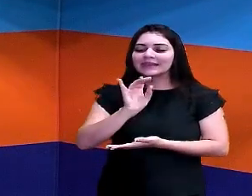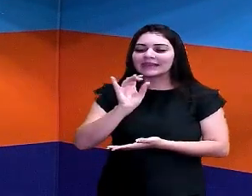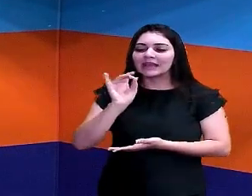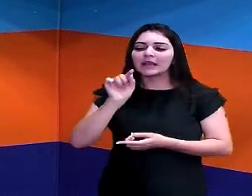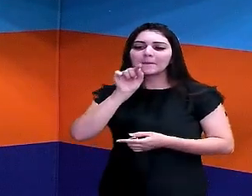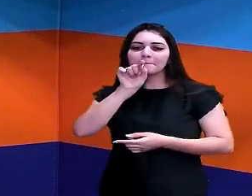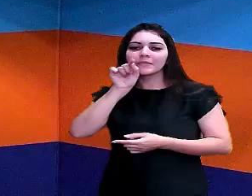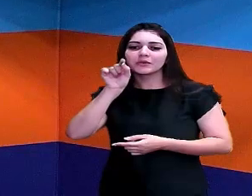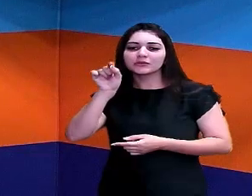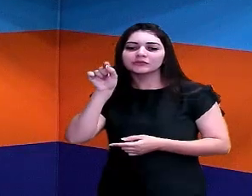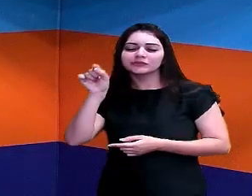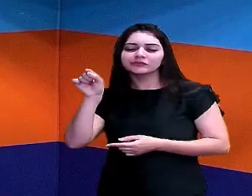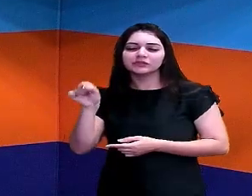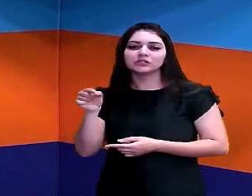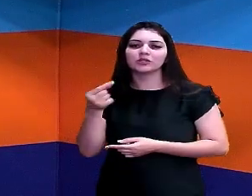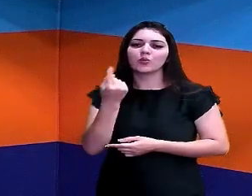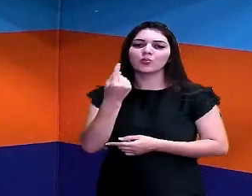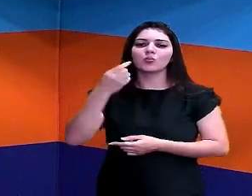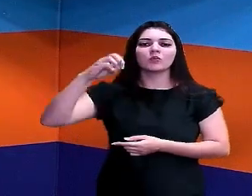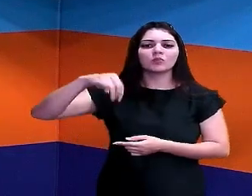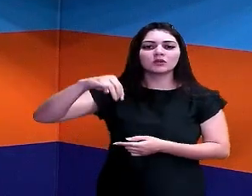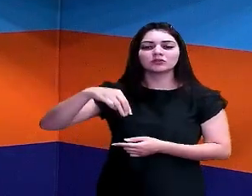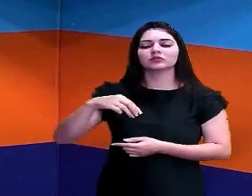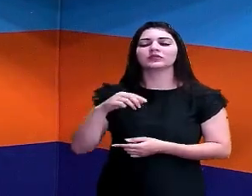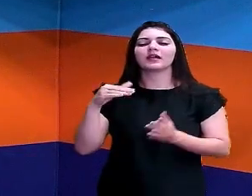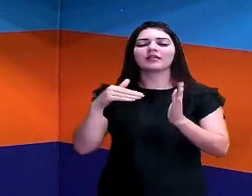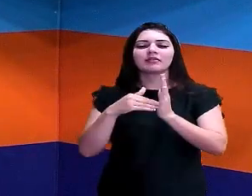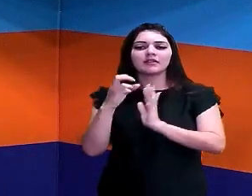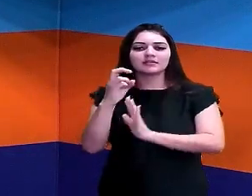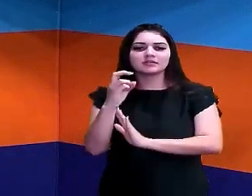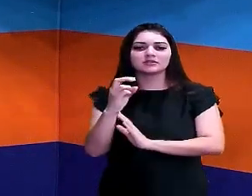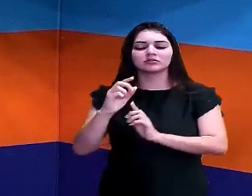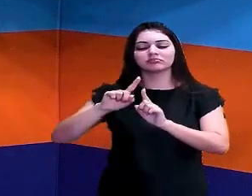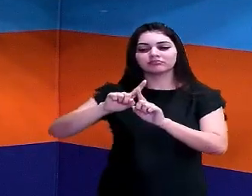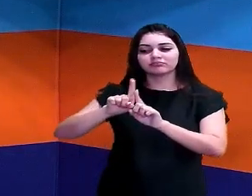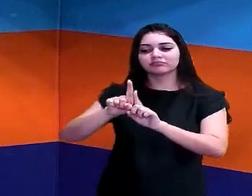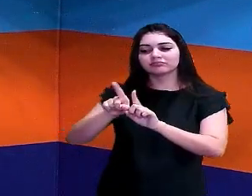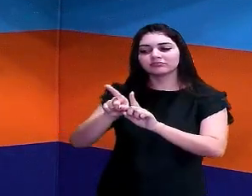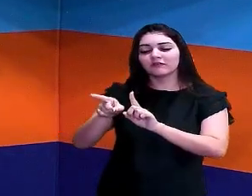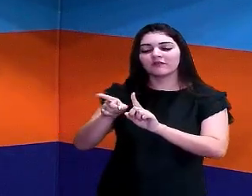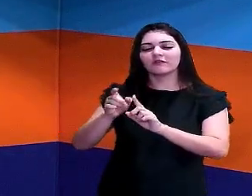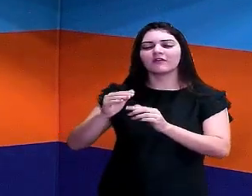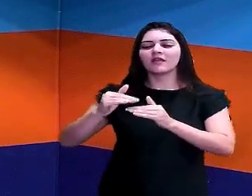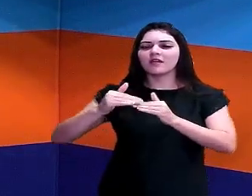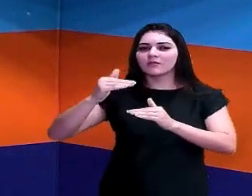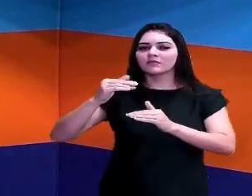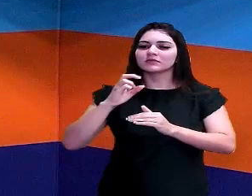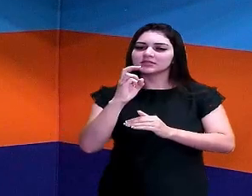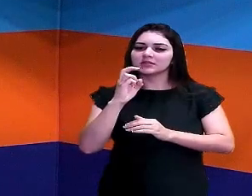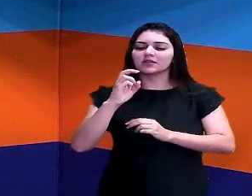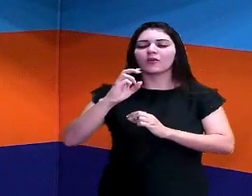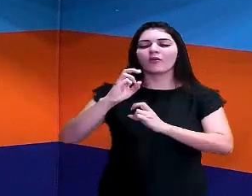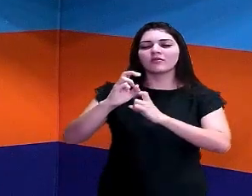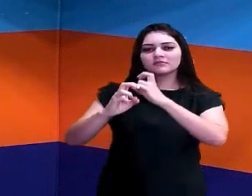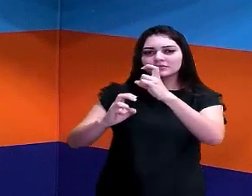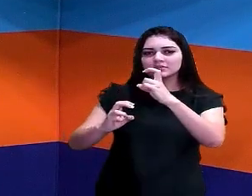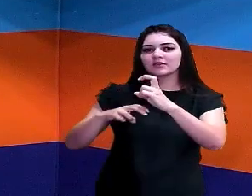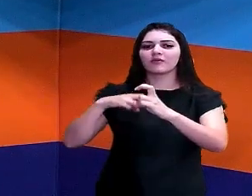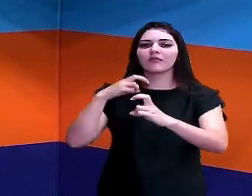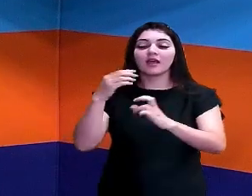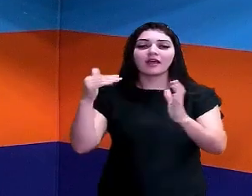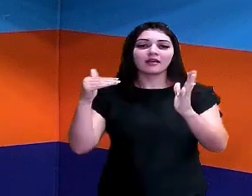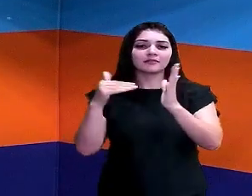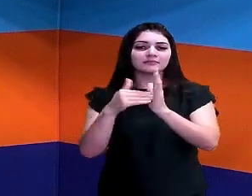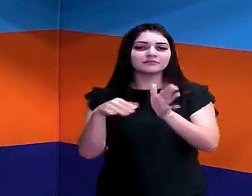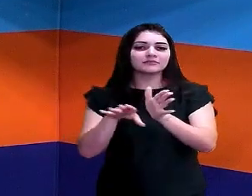ó. Um, dois, três, quatro, cinco. E aí ele vai andando e aumentando de 5 e 5 até chegar em 55.